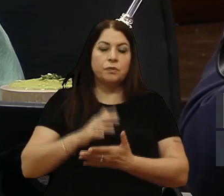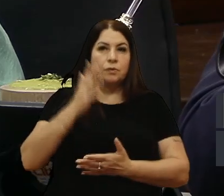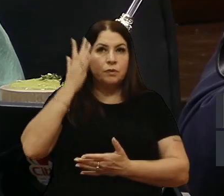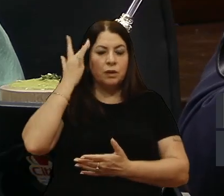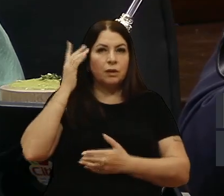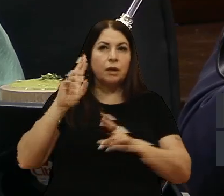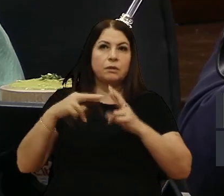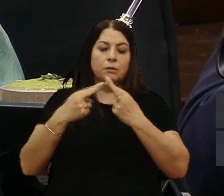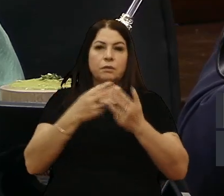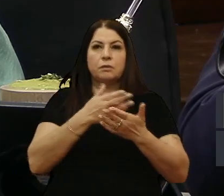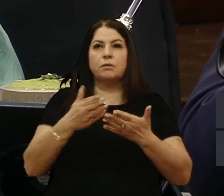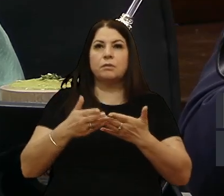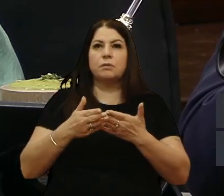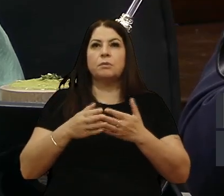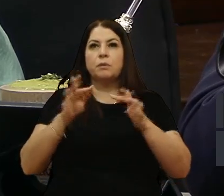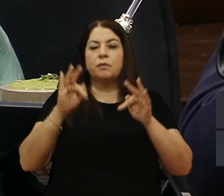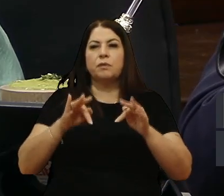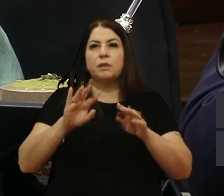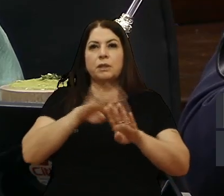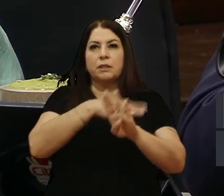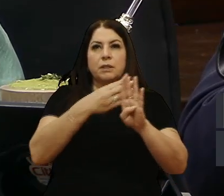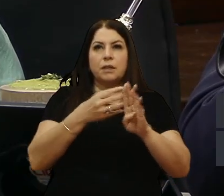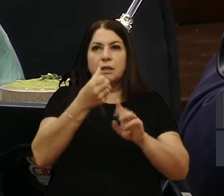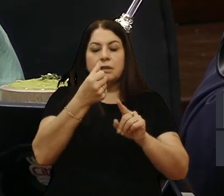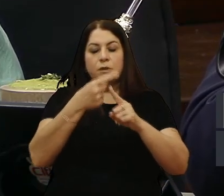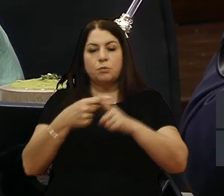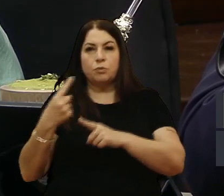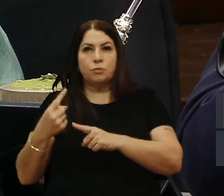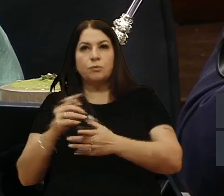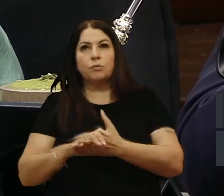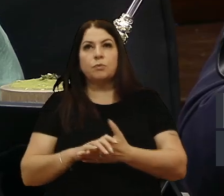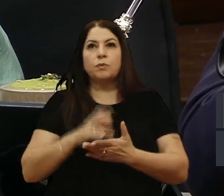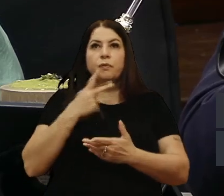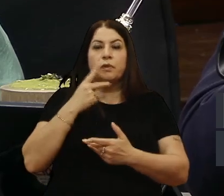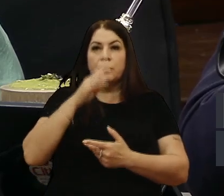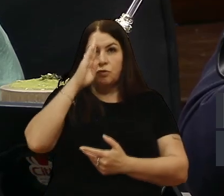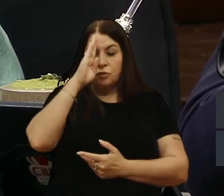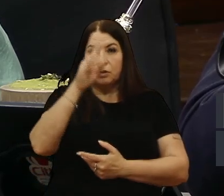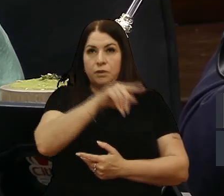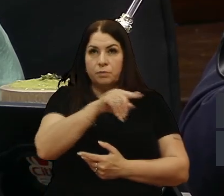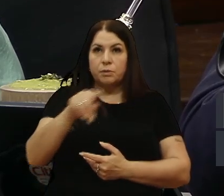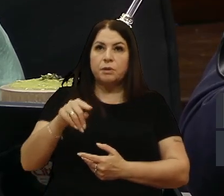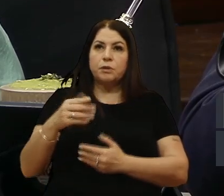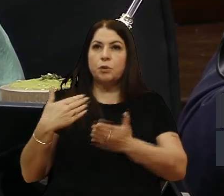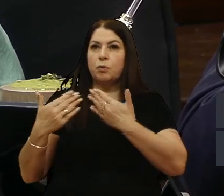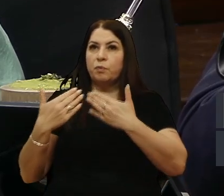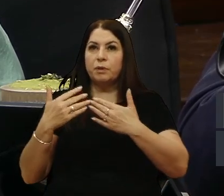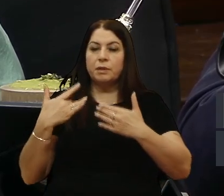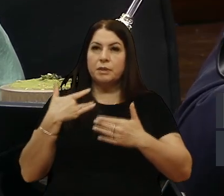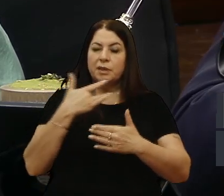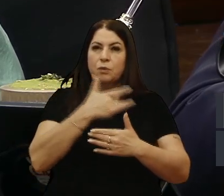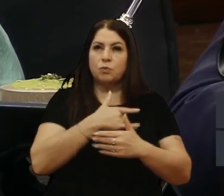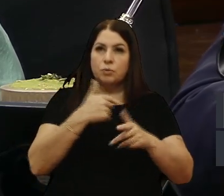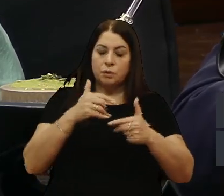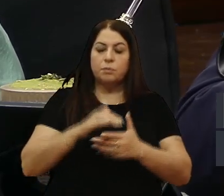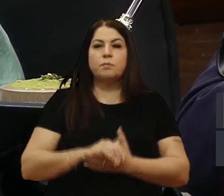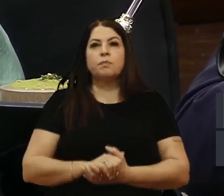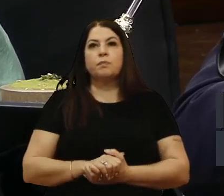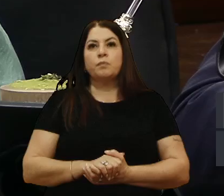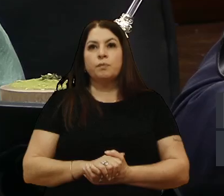audiência pública pelo fim da escala 6x1, que fala diretamente, dialoga com a saúde dos